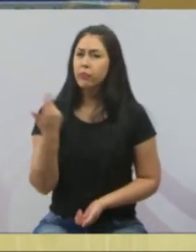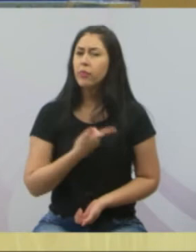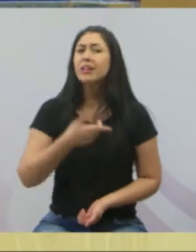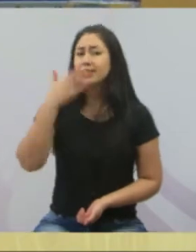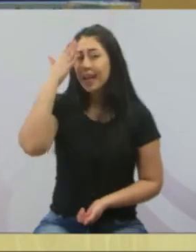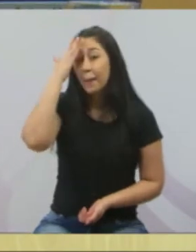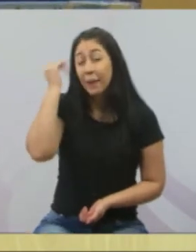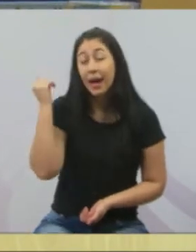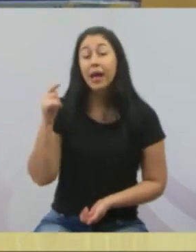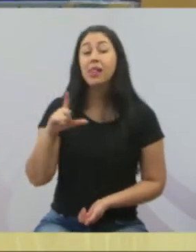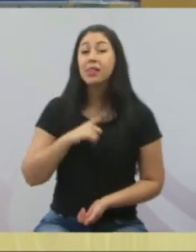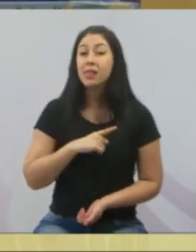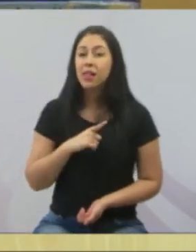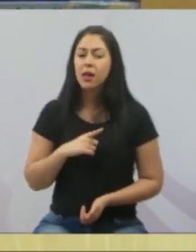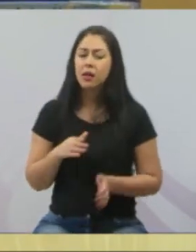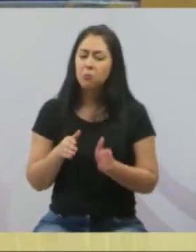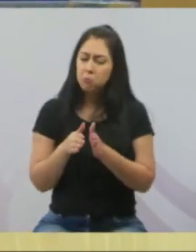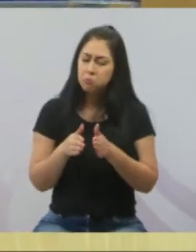requerimento.